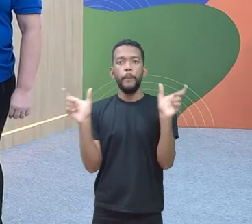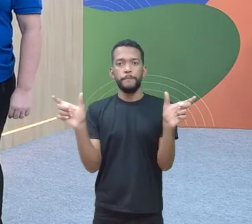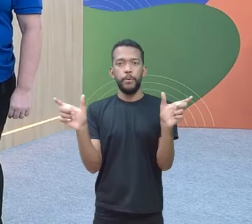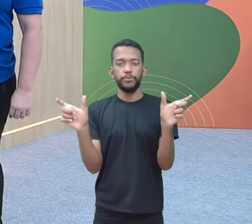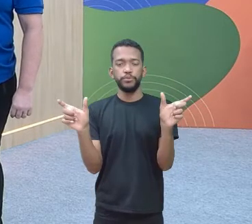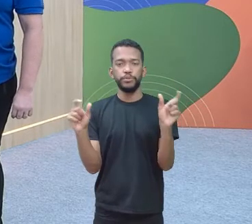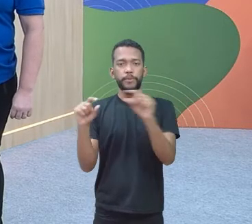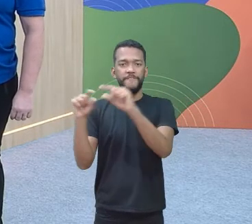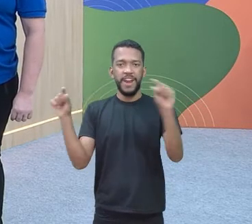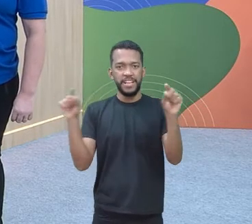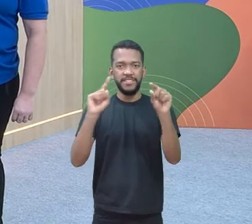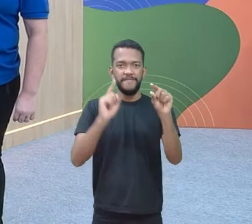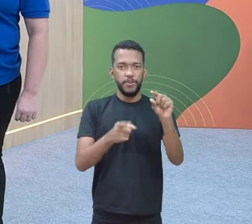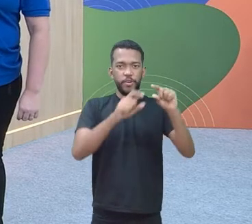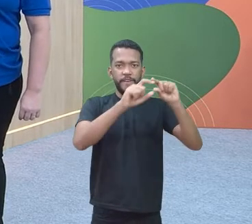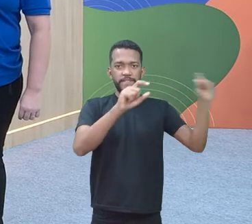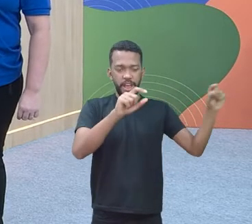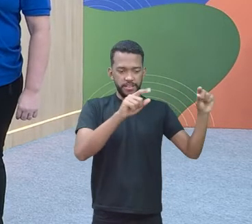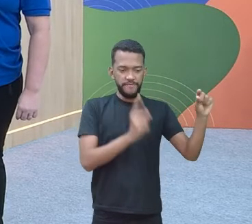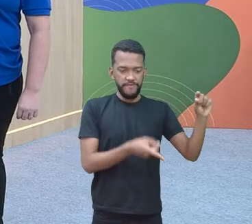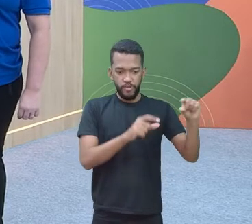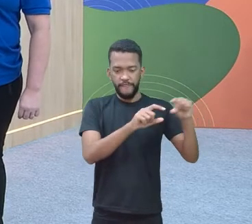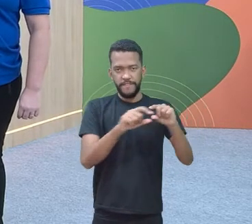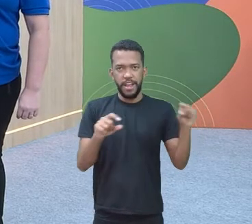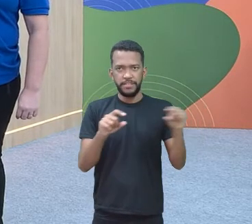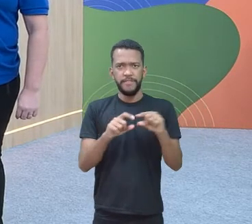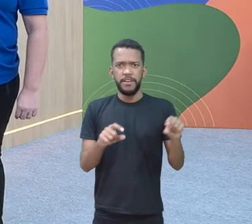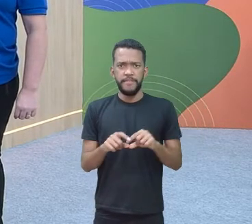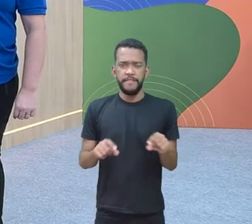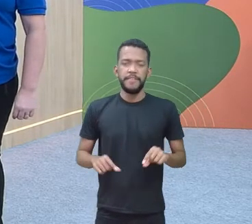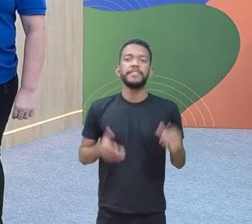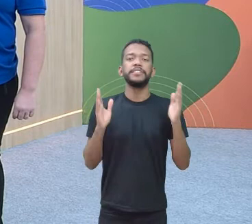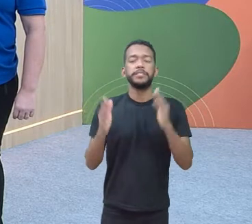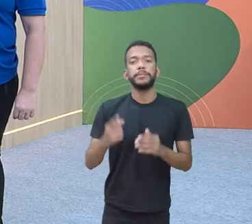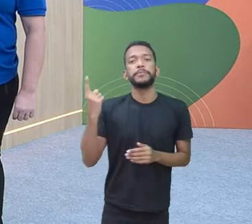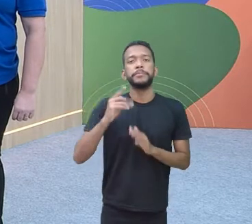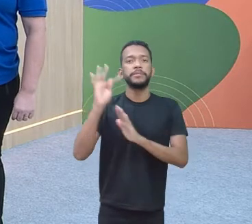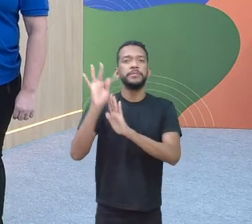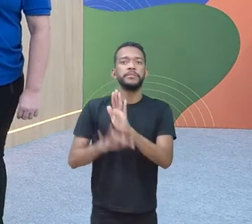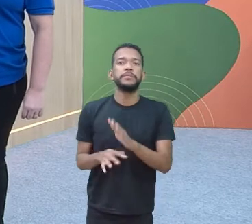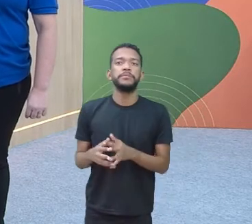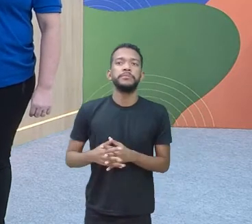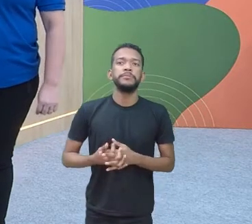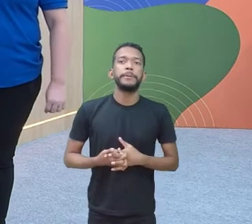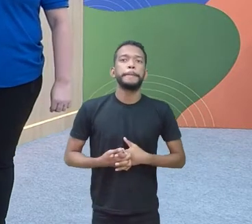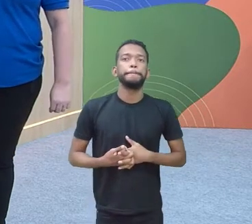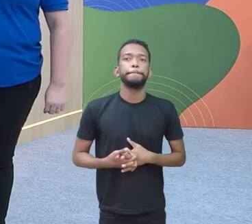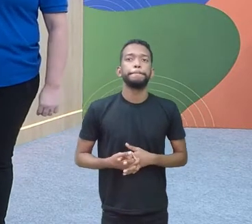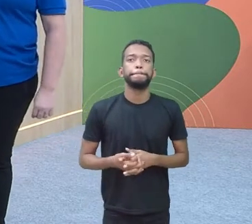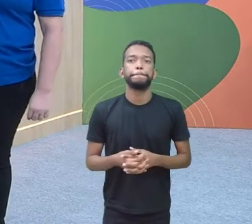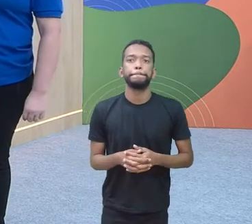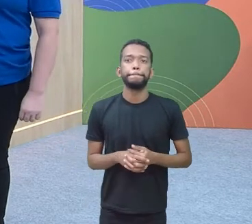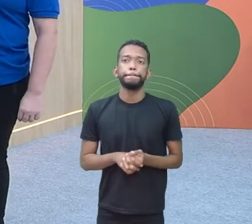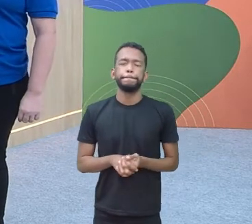é? Com várias orações. Esse é o primeiro texto. A